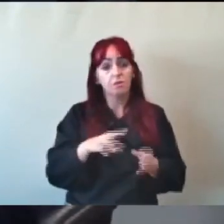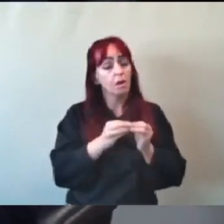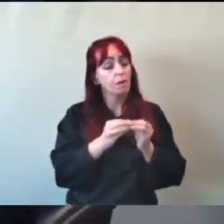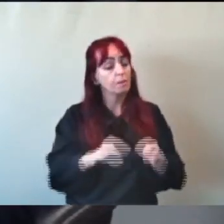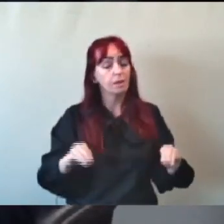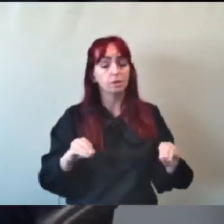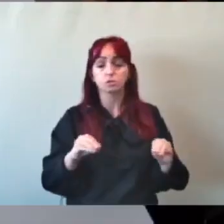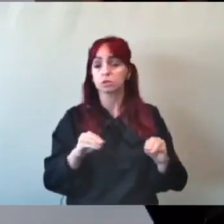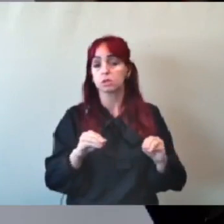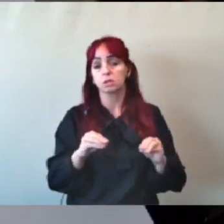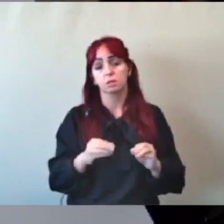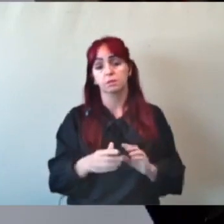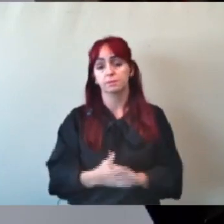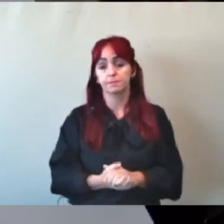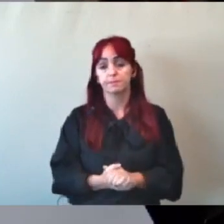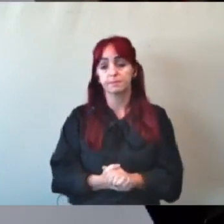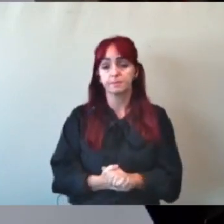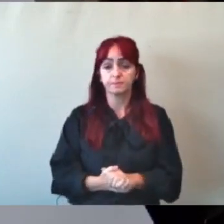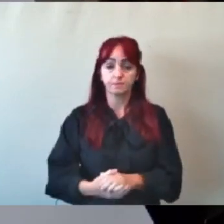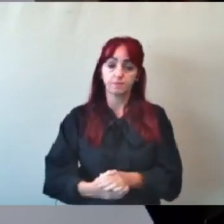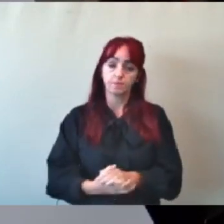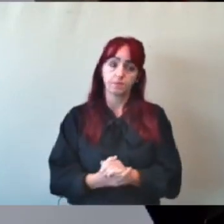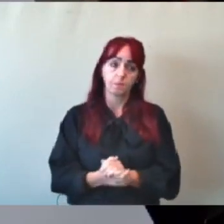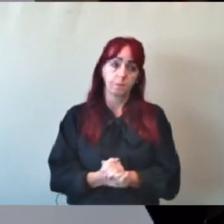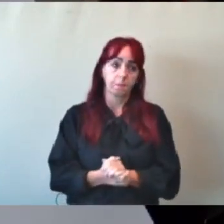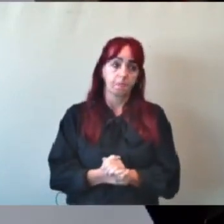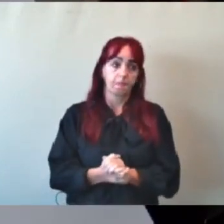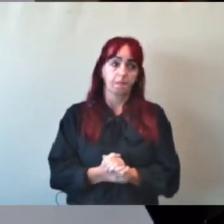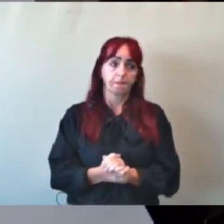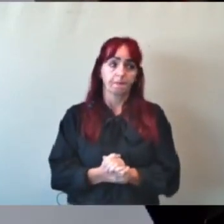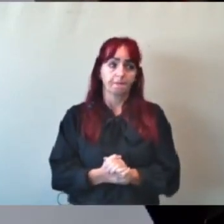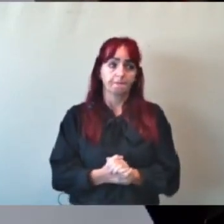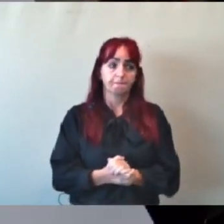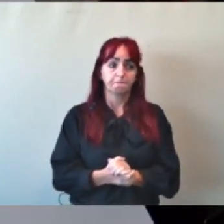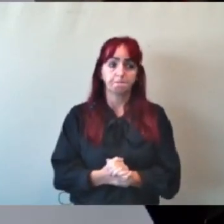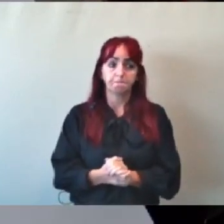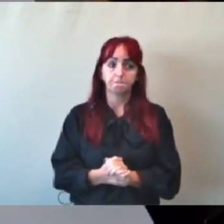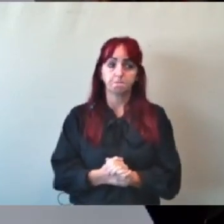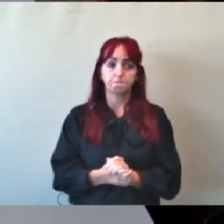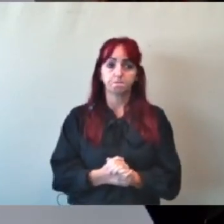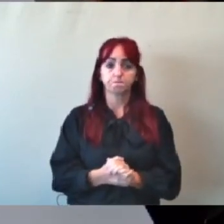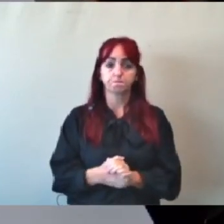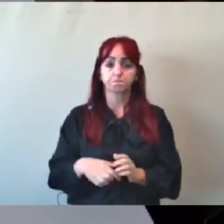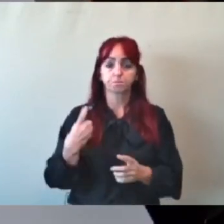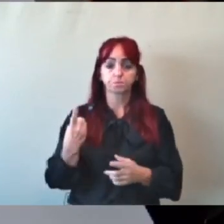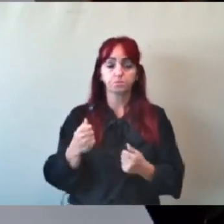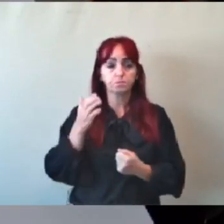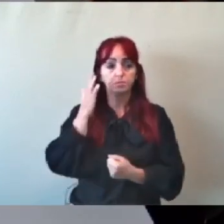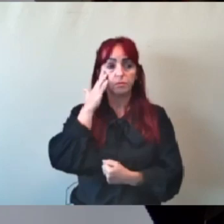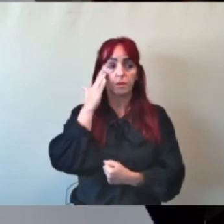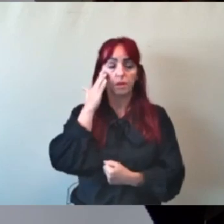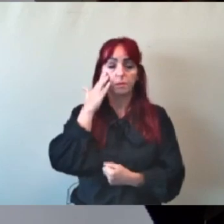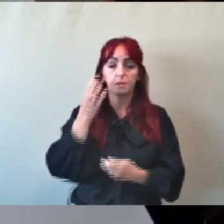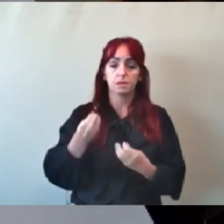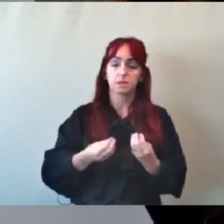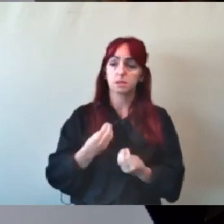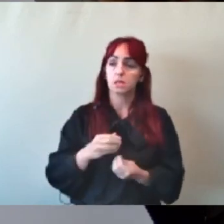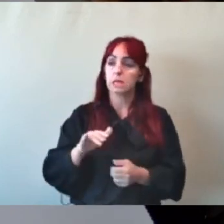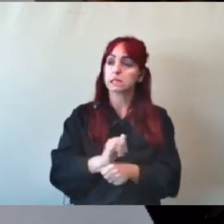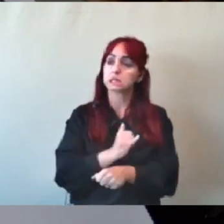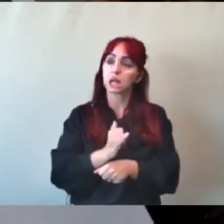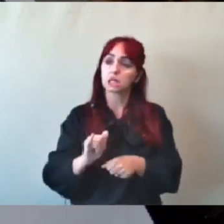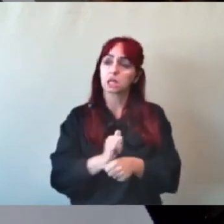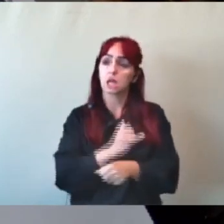comerciantes. Obrigado, vereador. A gente tem que pensar alternativas de forma que a gente consiga agregar os dois,